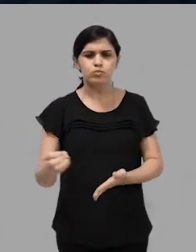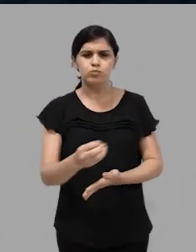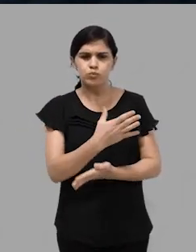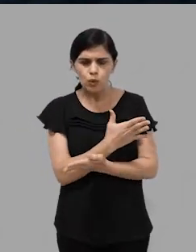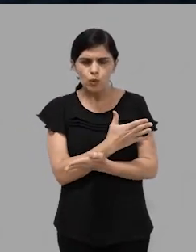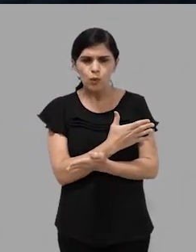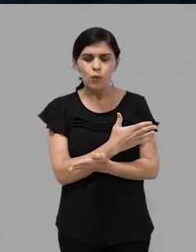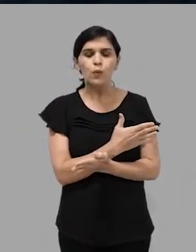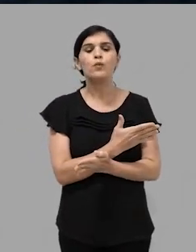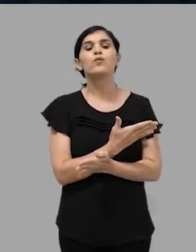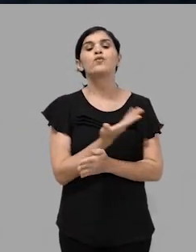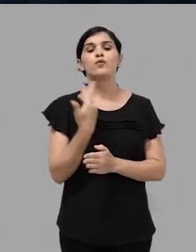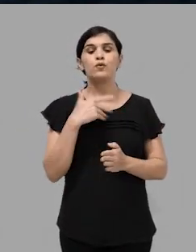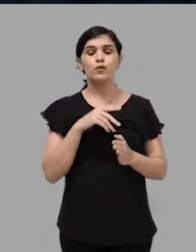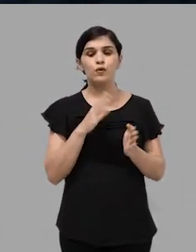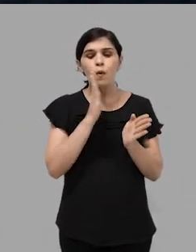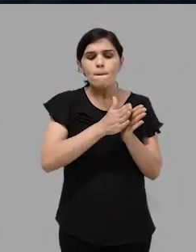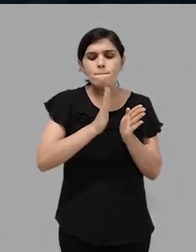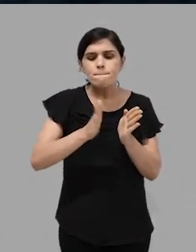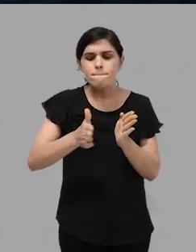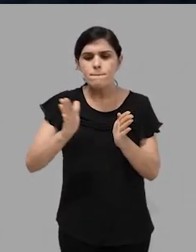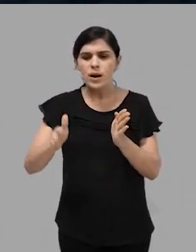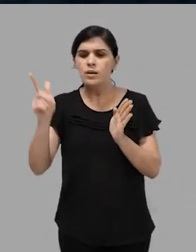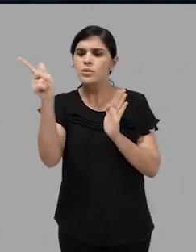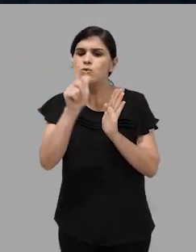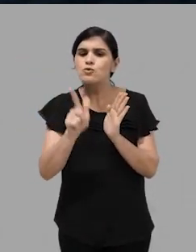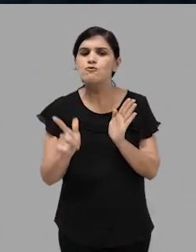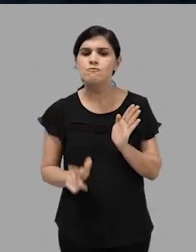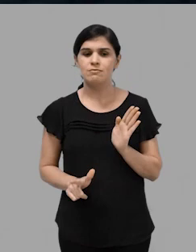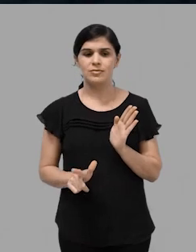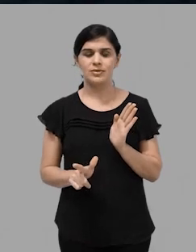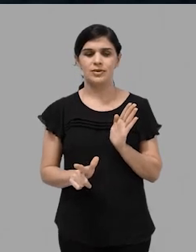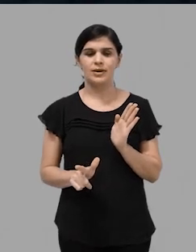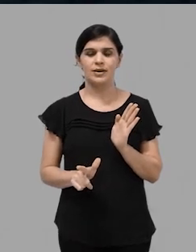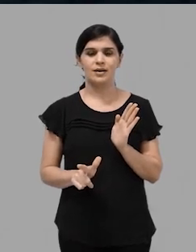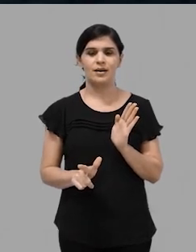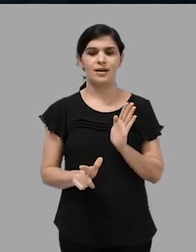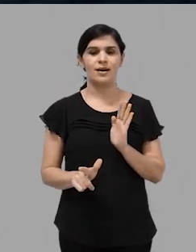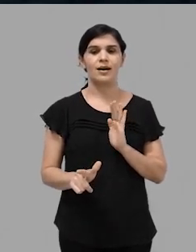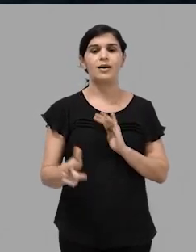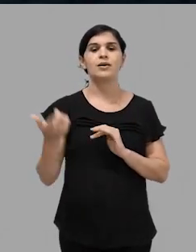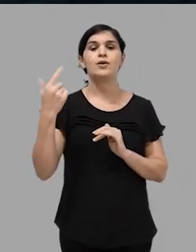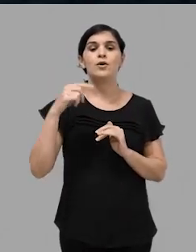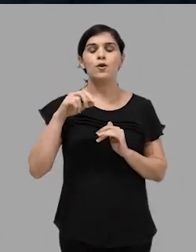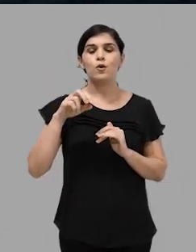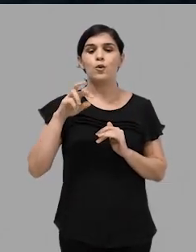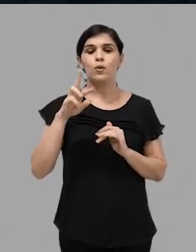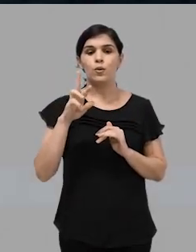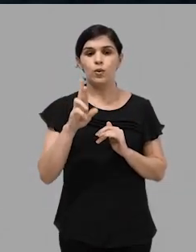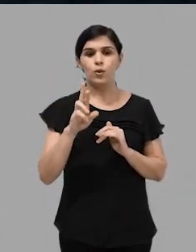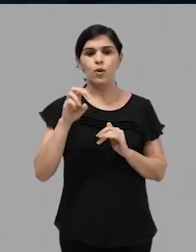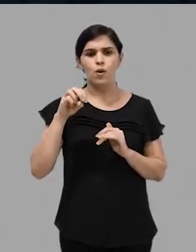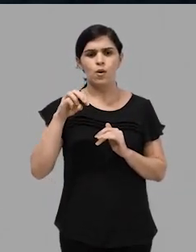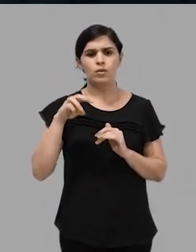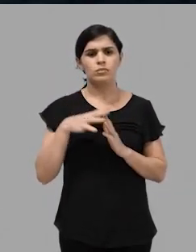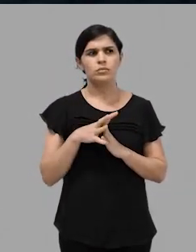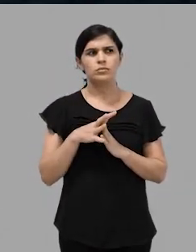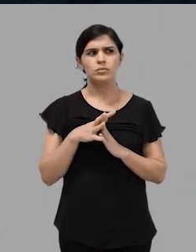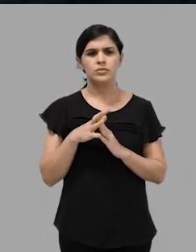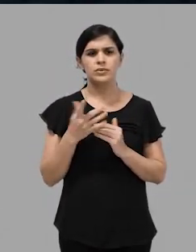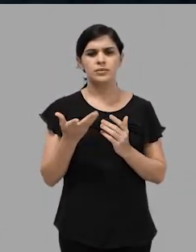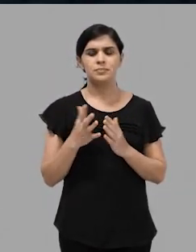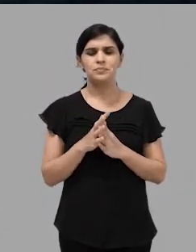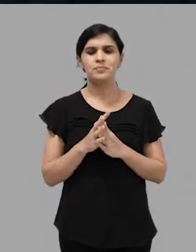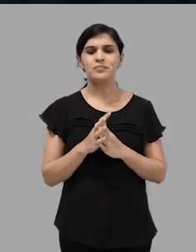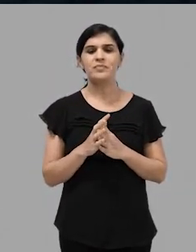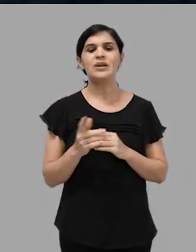Que é o Renascimento. Eu até brinquei, Renascença é bairro? Não, o Renascimento. Só que antes disso, eu vou ter um período de